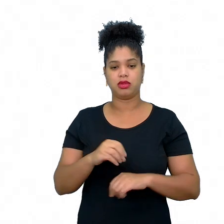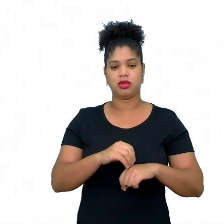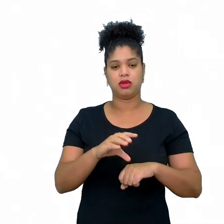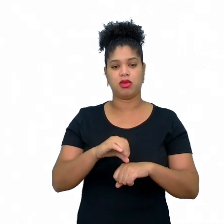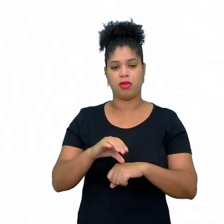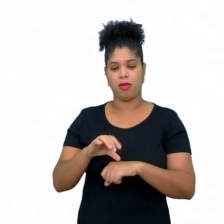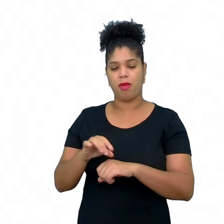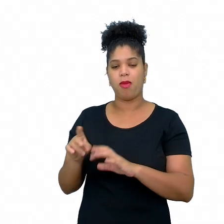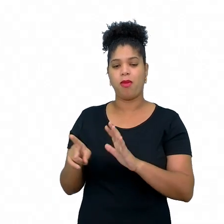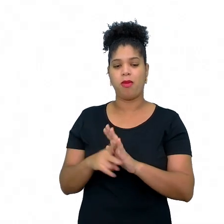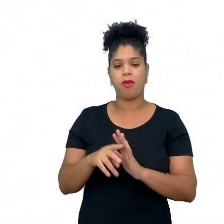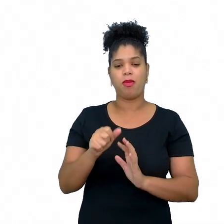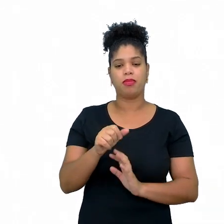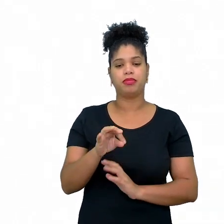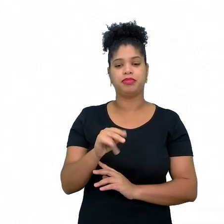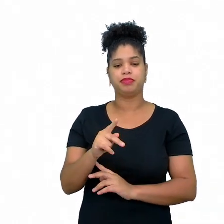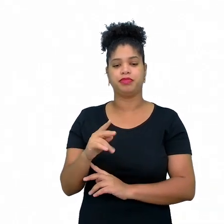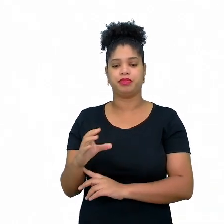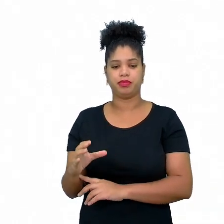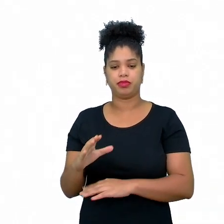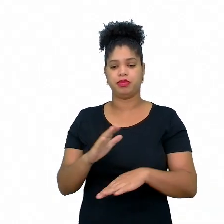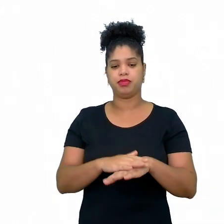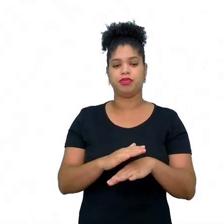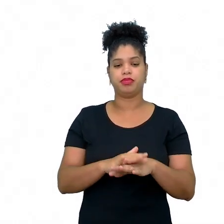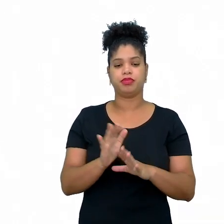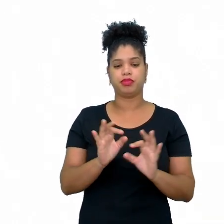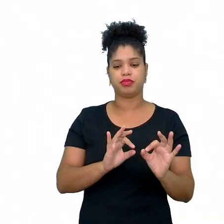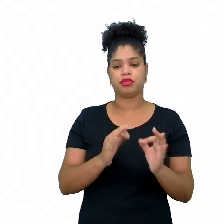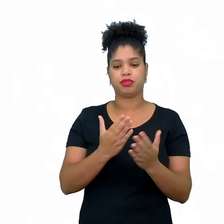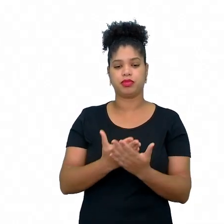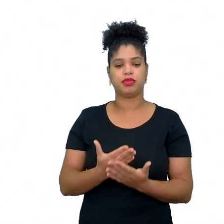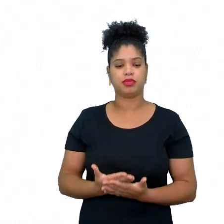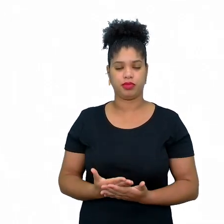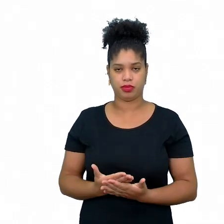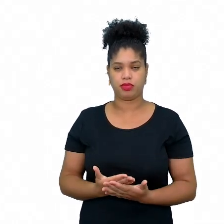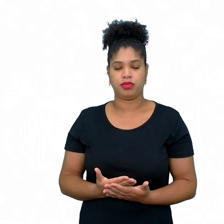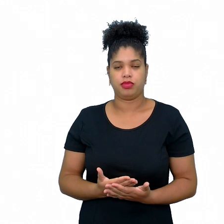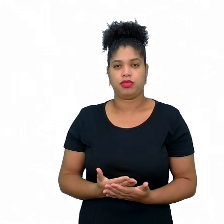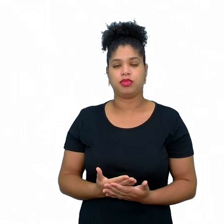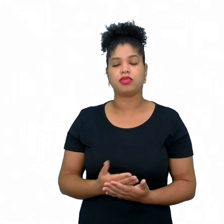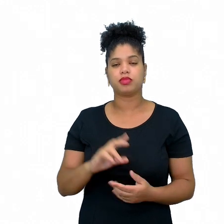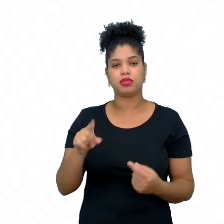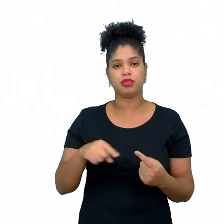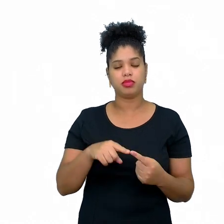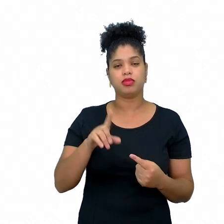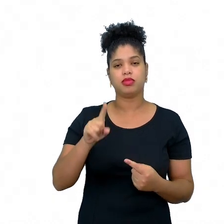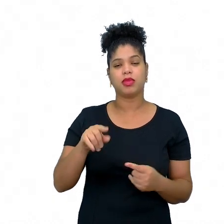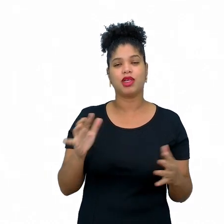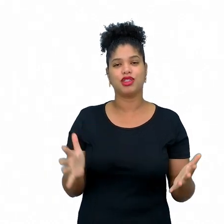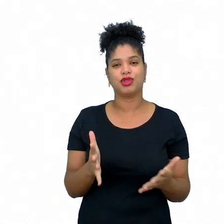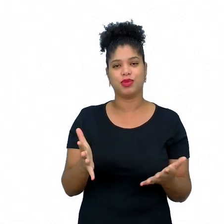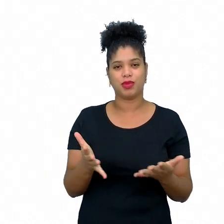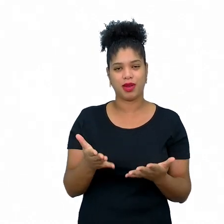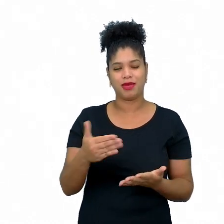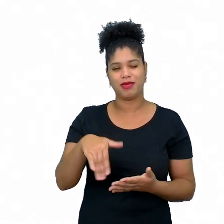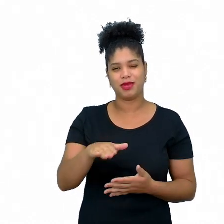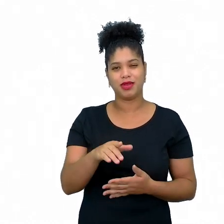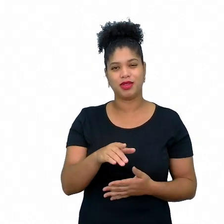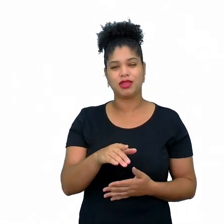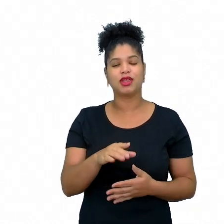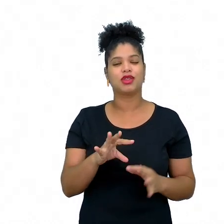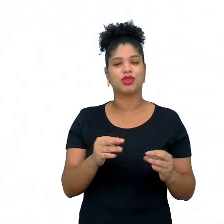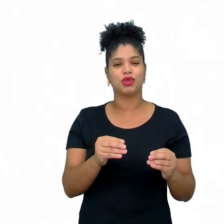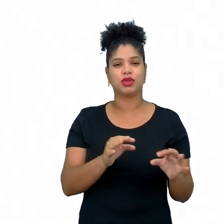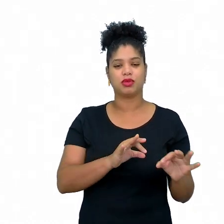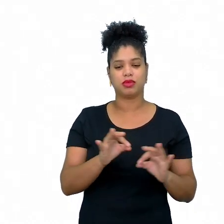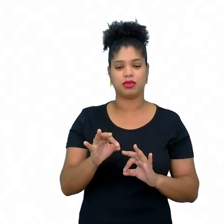o ATPC, com foco na elaboração do plano de aula, né? A nossa intenção é contribuir com o planejamento e